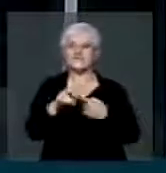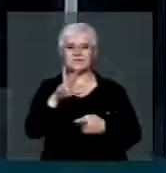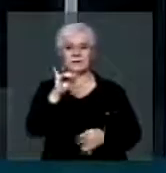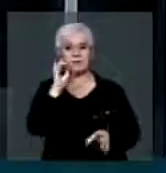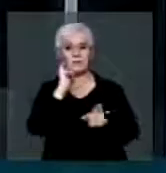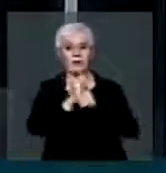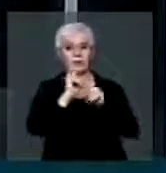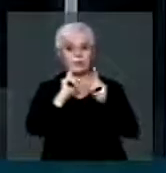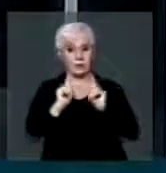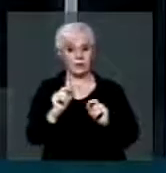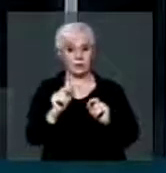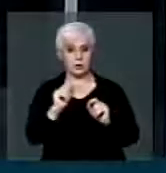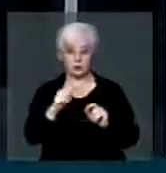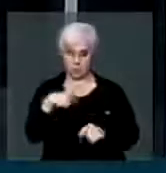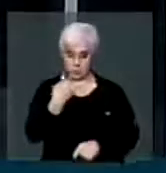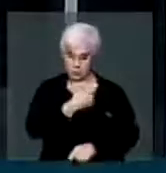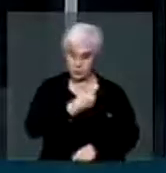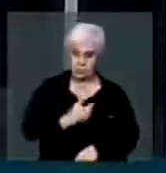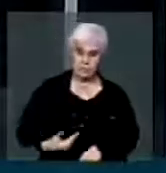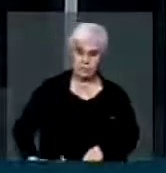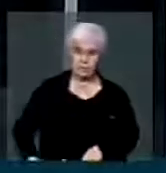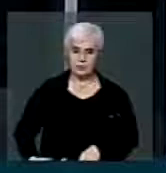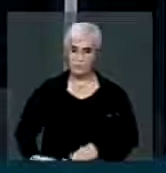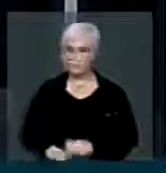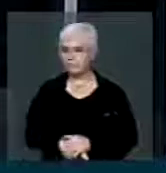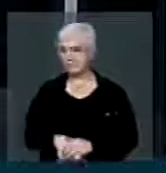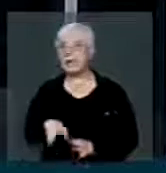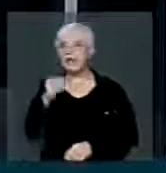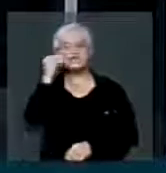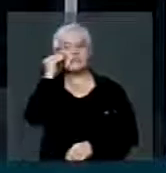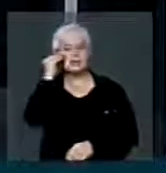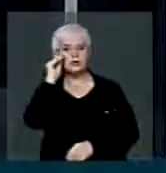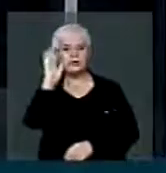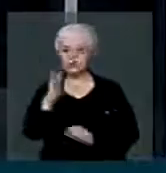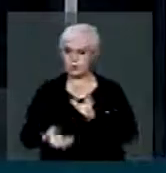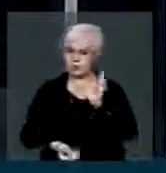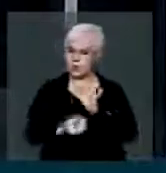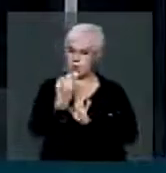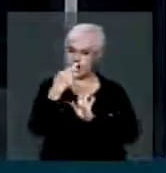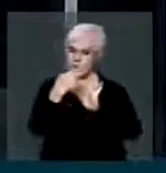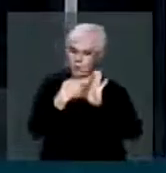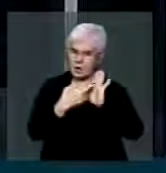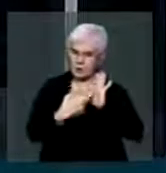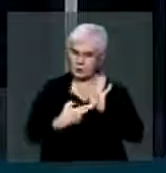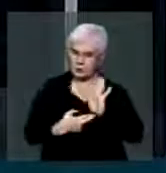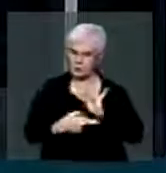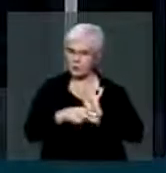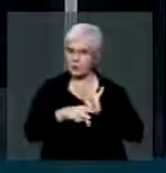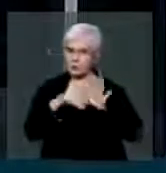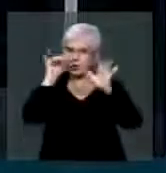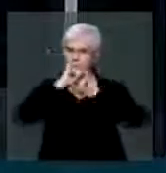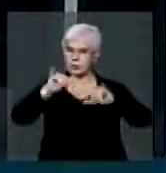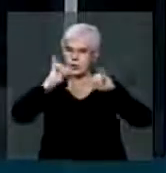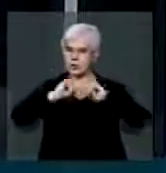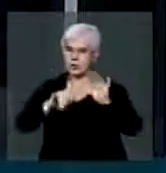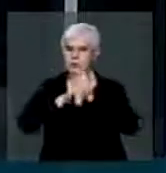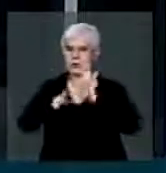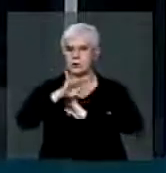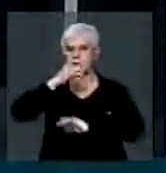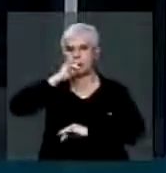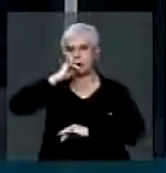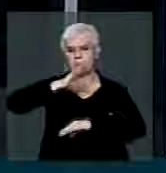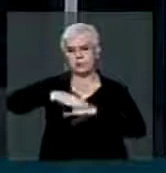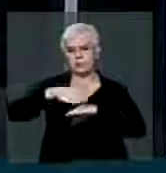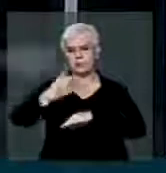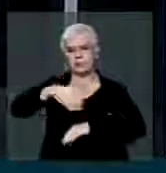quando o governo, o nosso governo, tentou criar uma regulamentação para a propaganda da bebida no